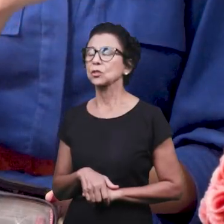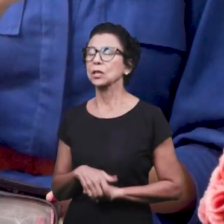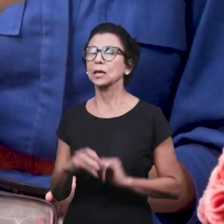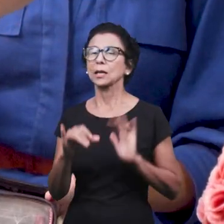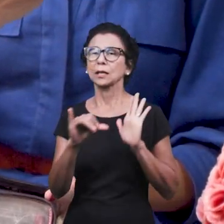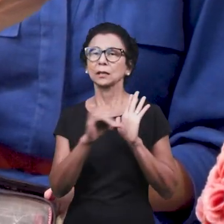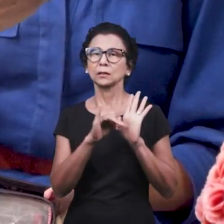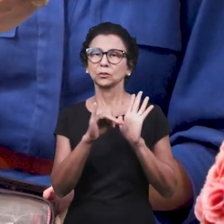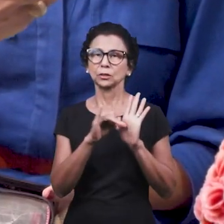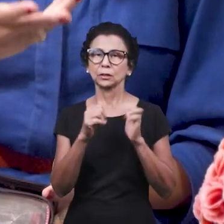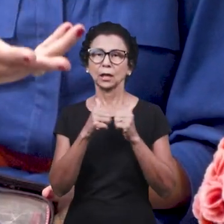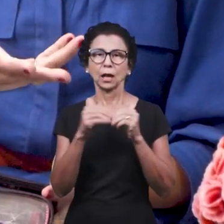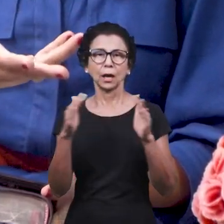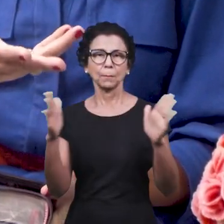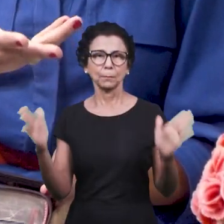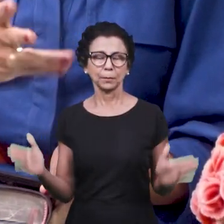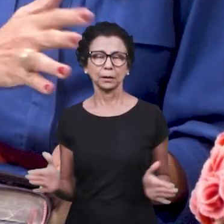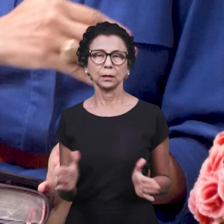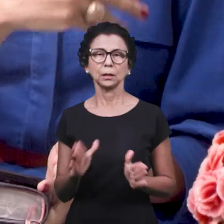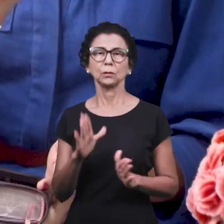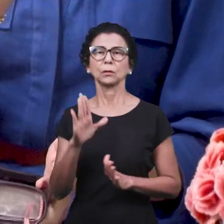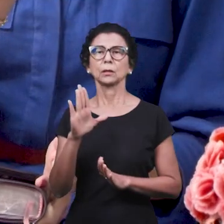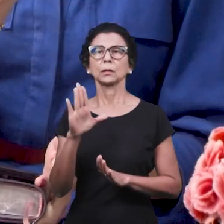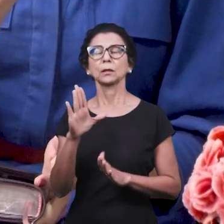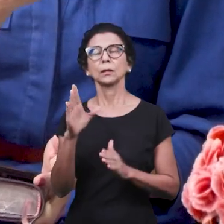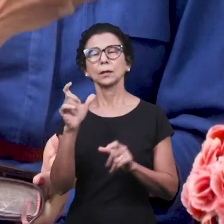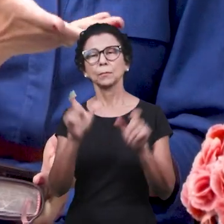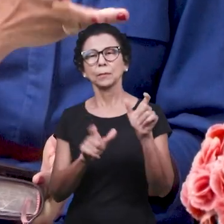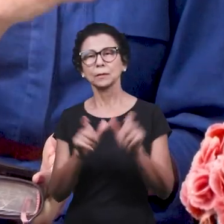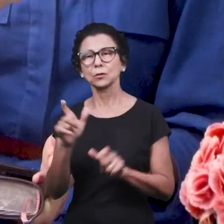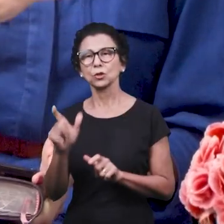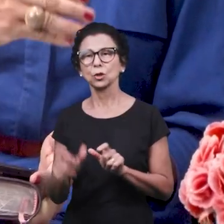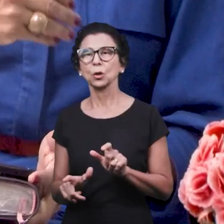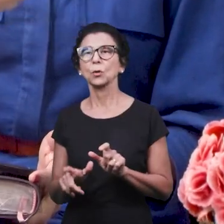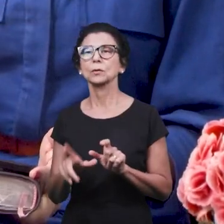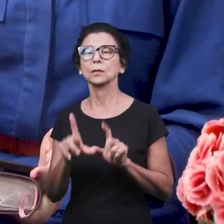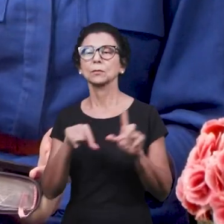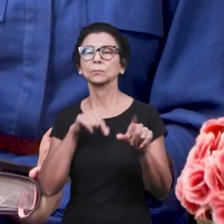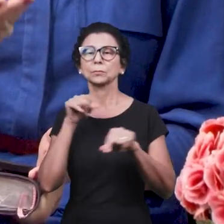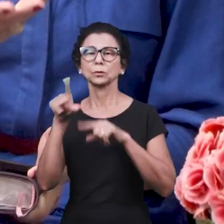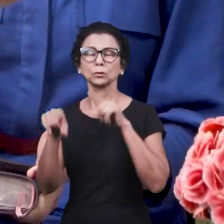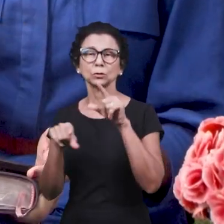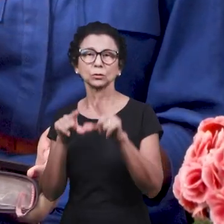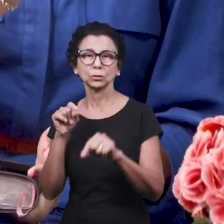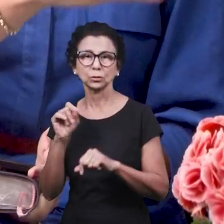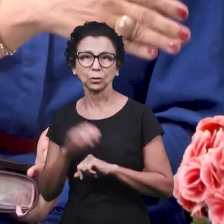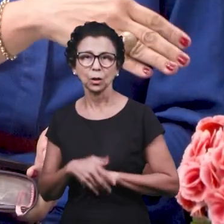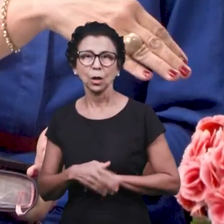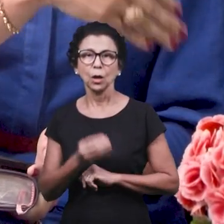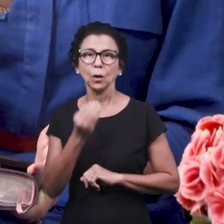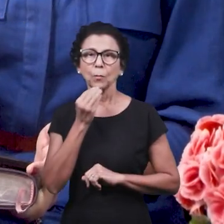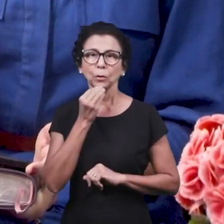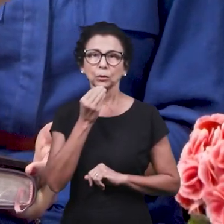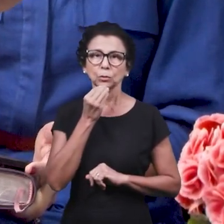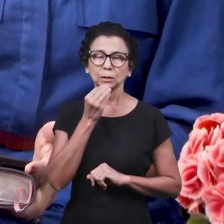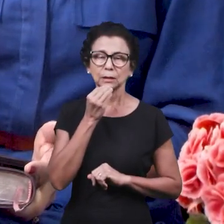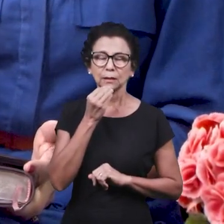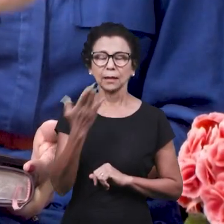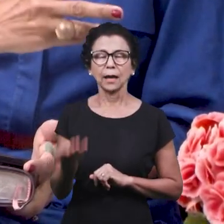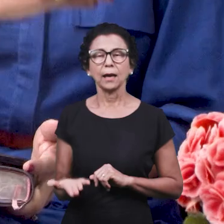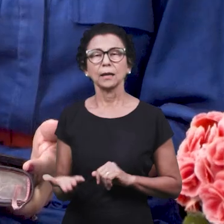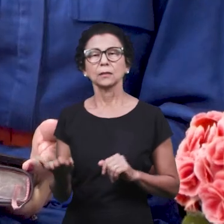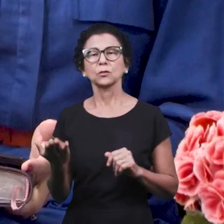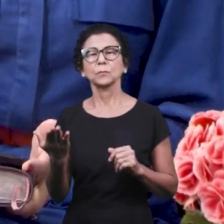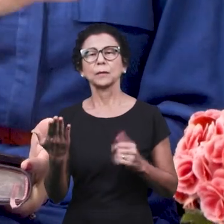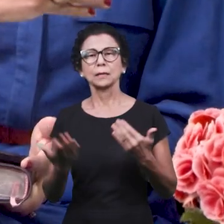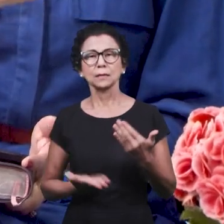que tem aí uma seleção a ser feita, oportunidade para os que são membros ou não, associados ou